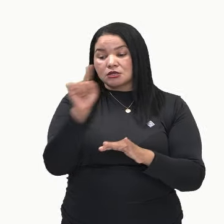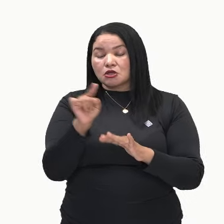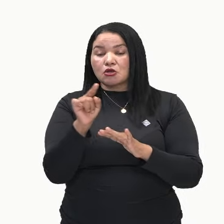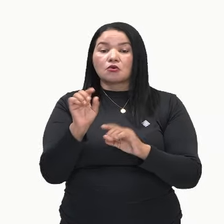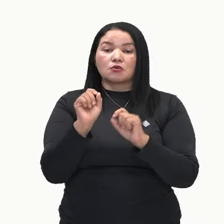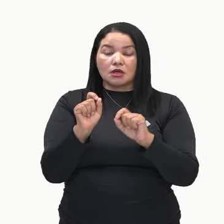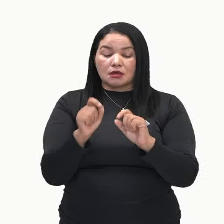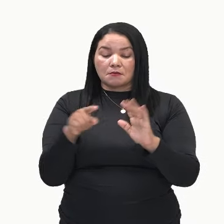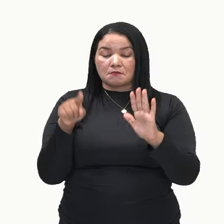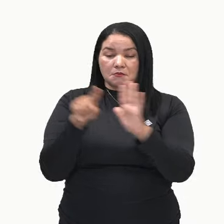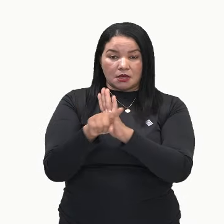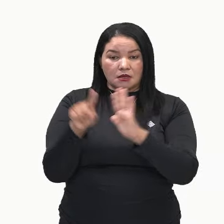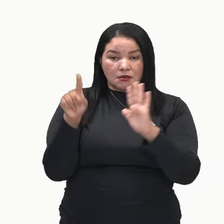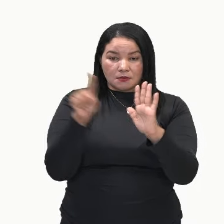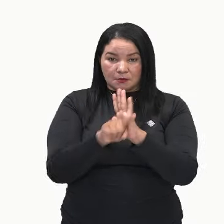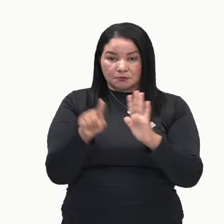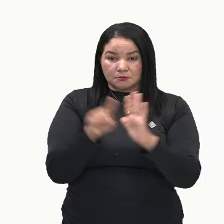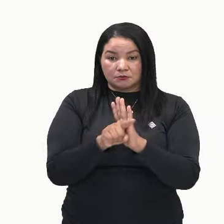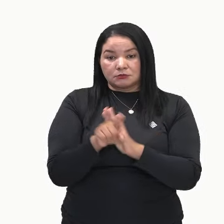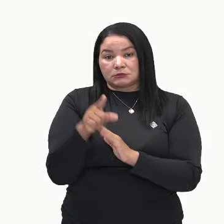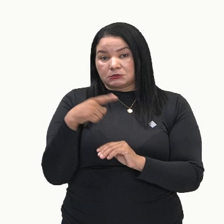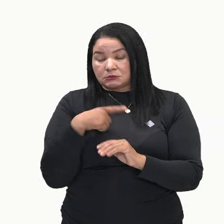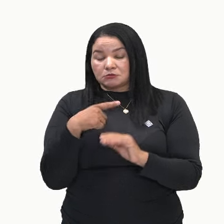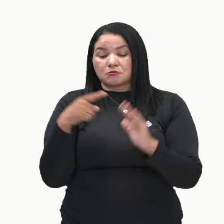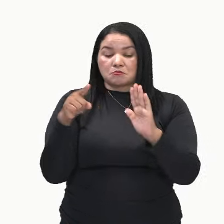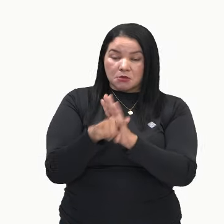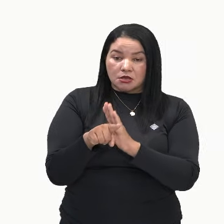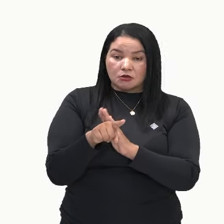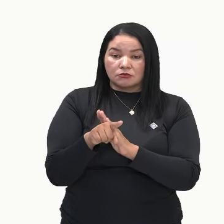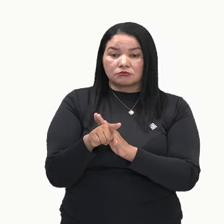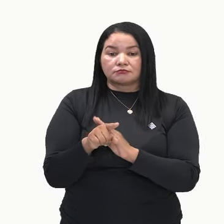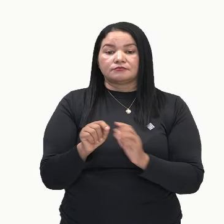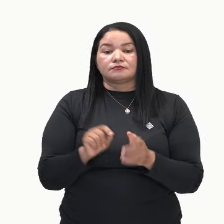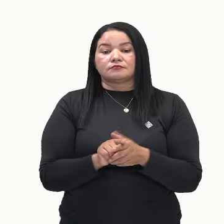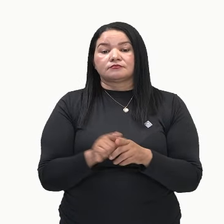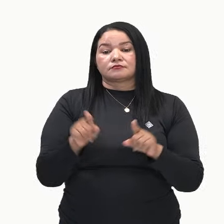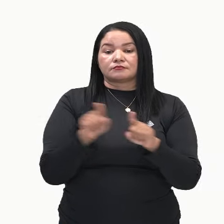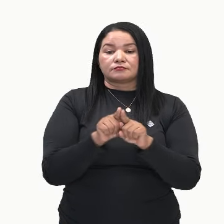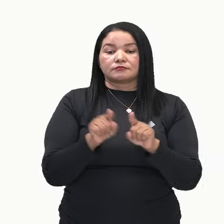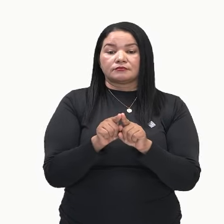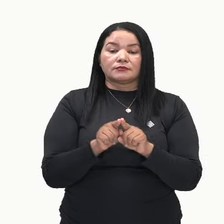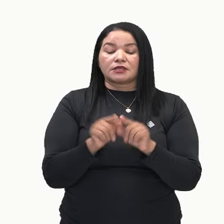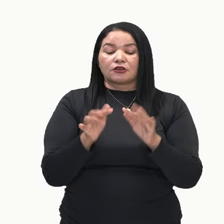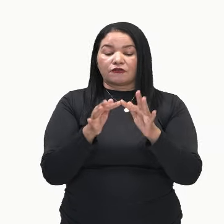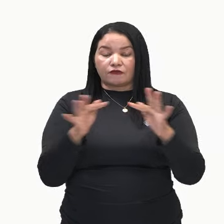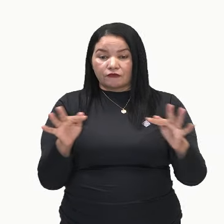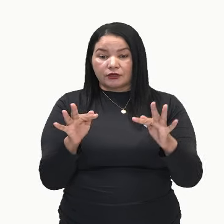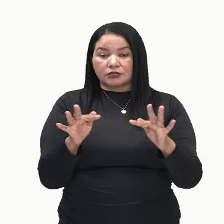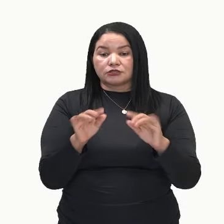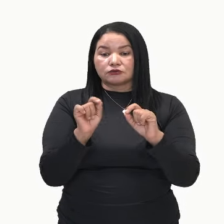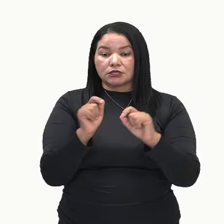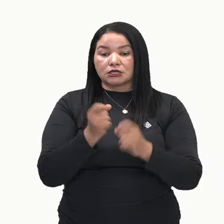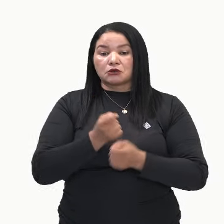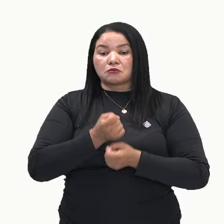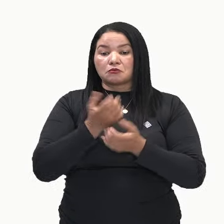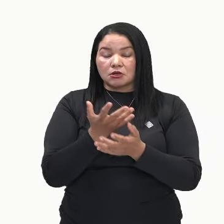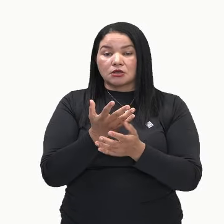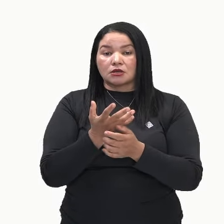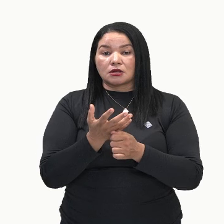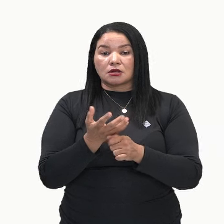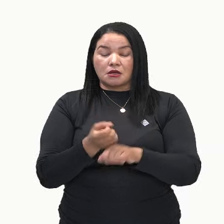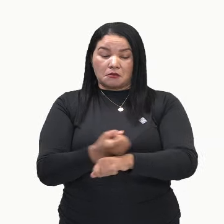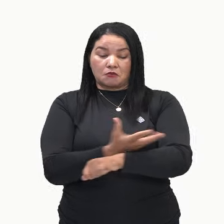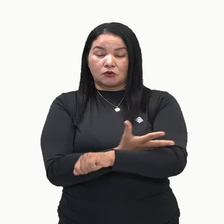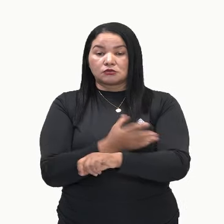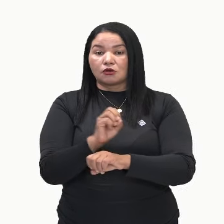fazem perguntas, que interrogam. Frase exclamativa, que transmite uma emoção